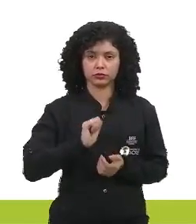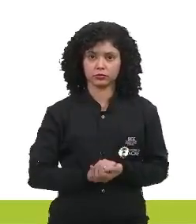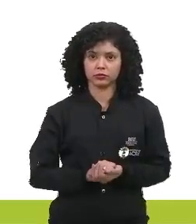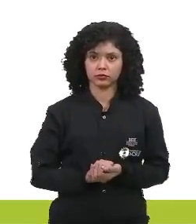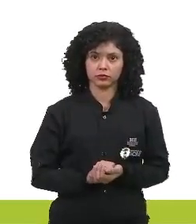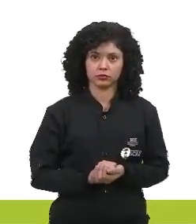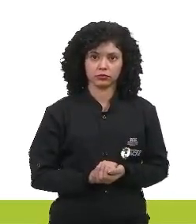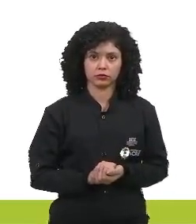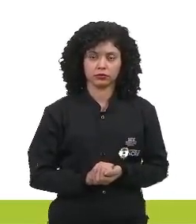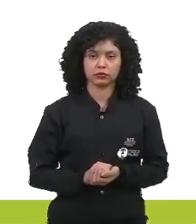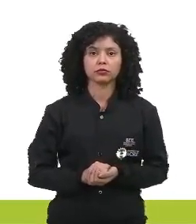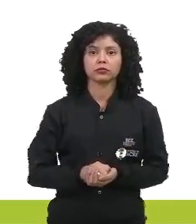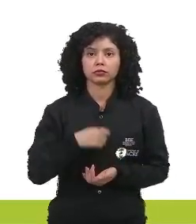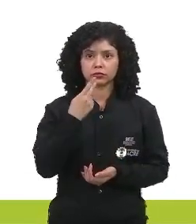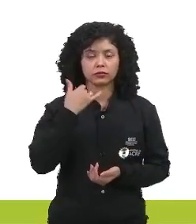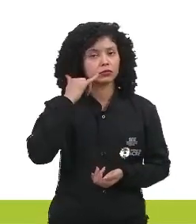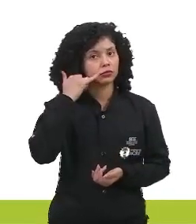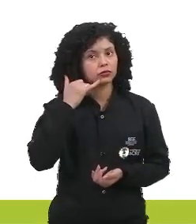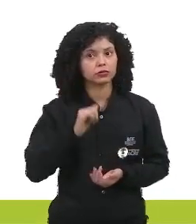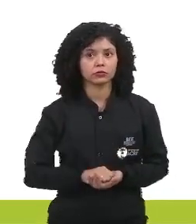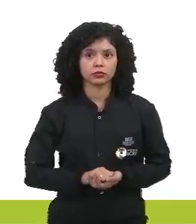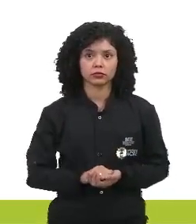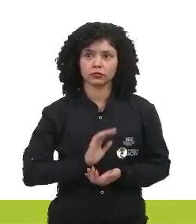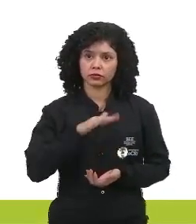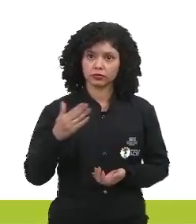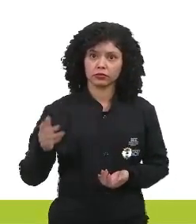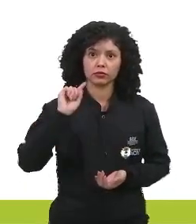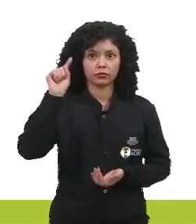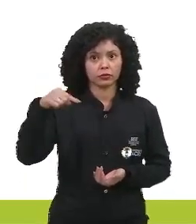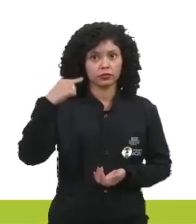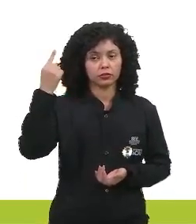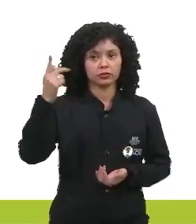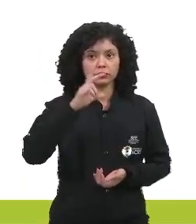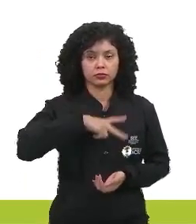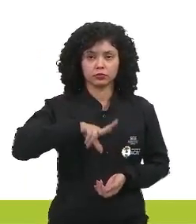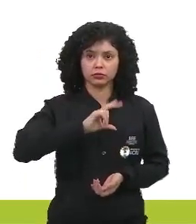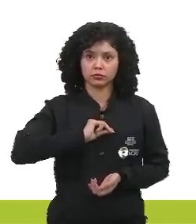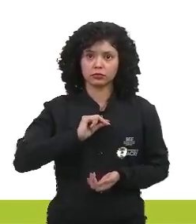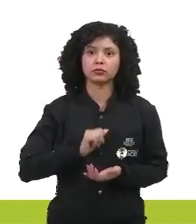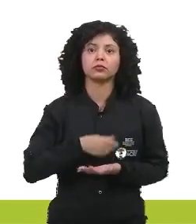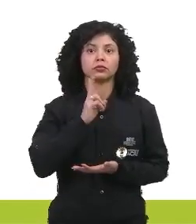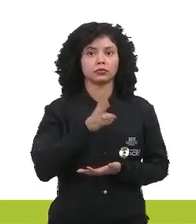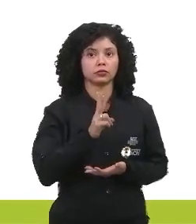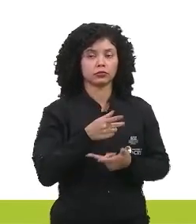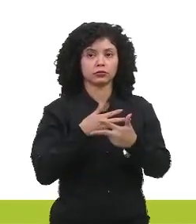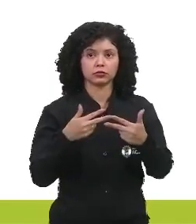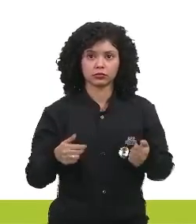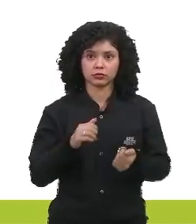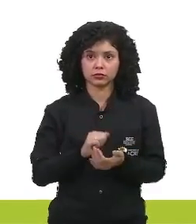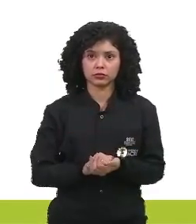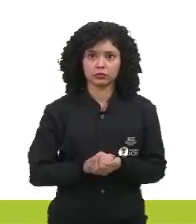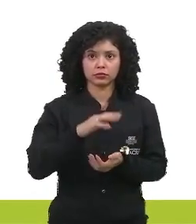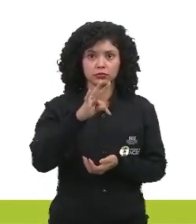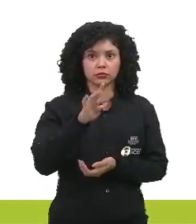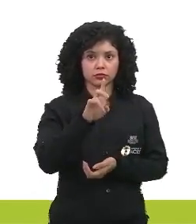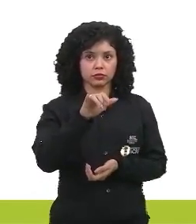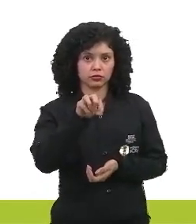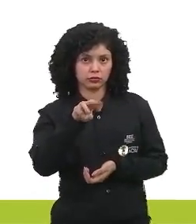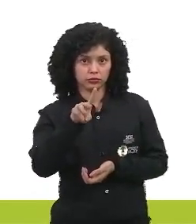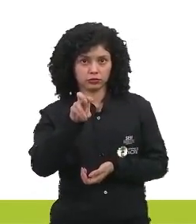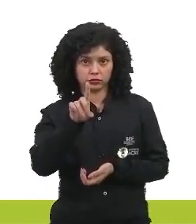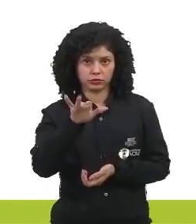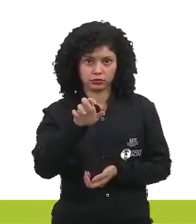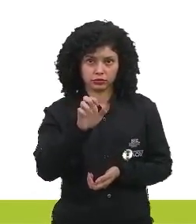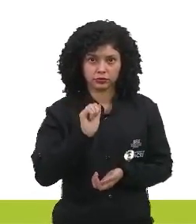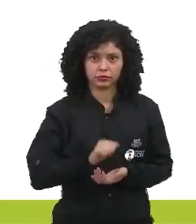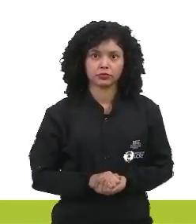meio de comunicação aqui de celular, enquanto os portugueses chamam esse mesmo objeto de telemóvel. Aí